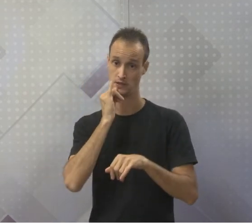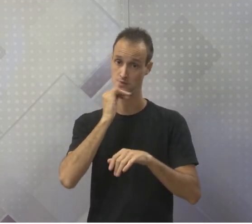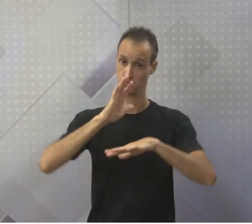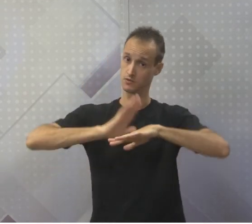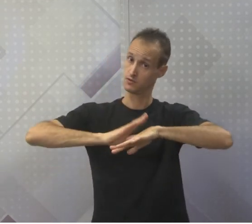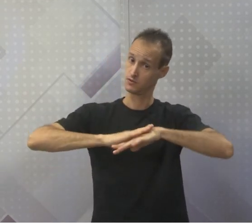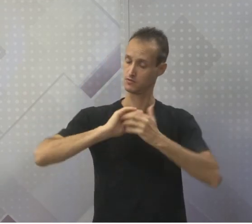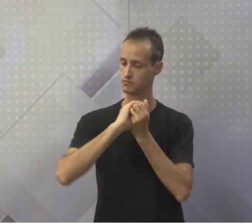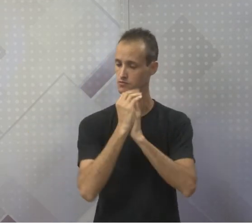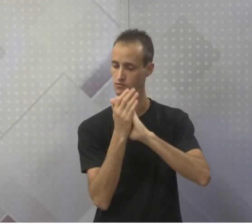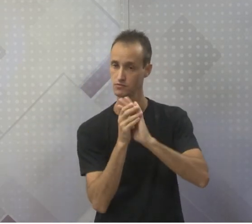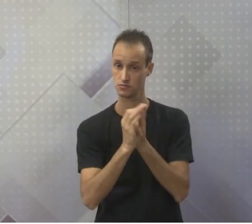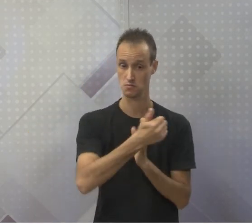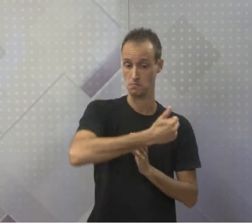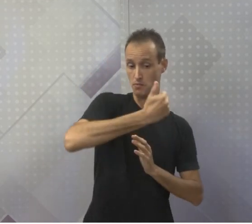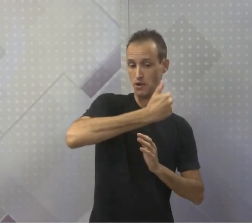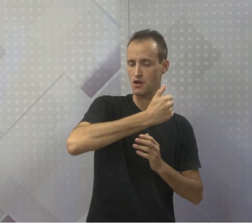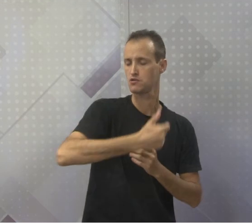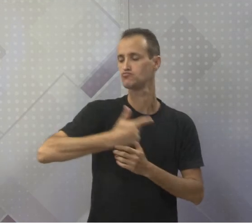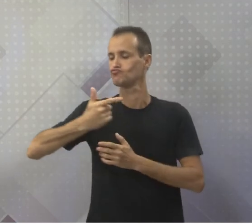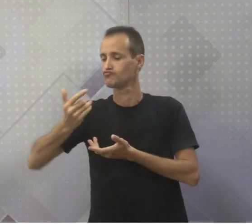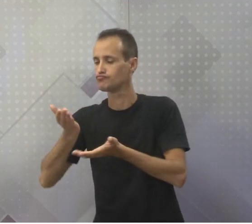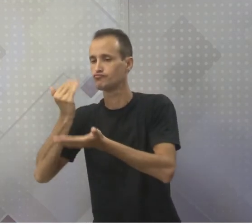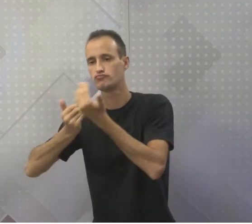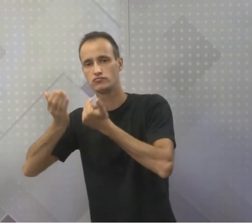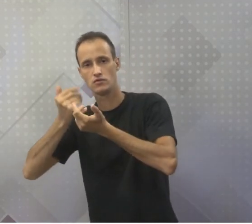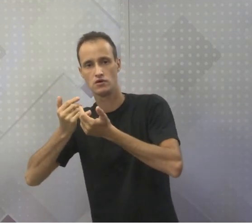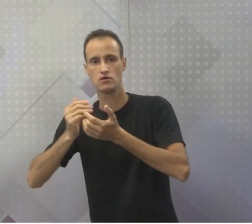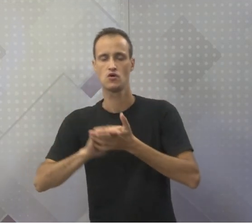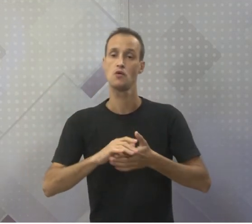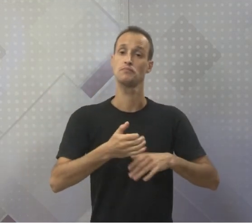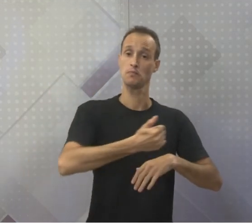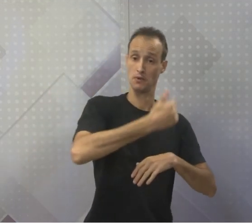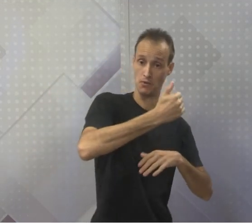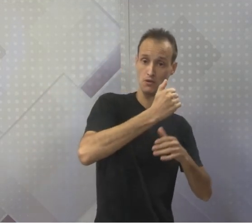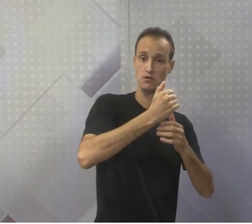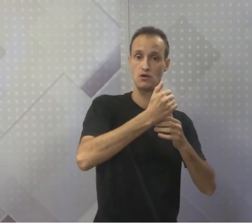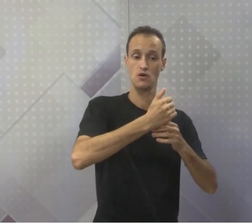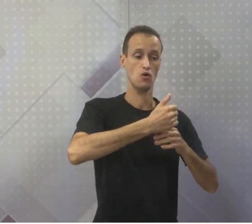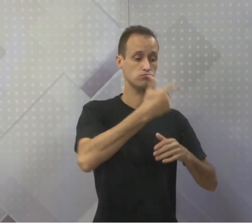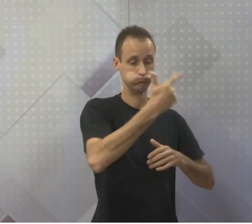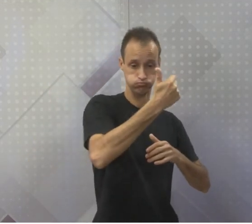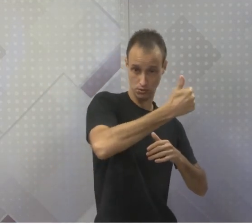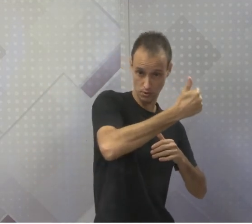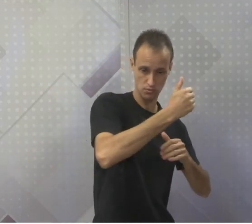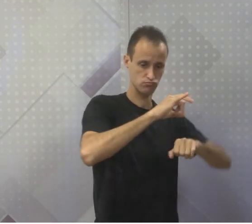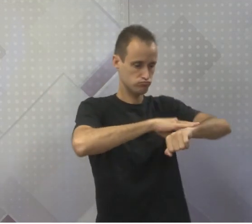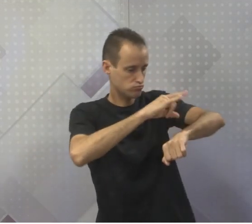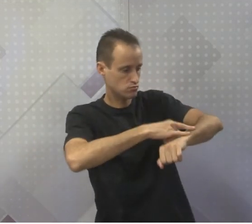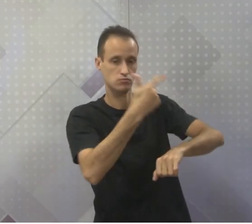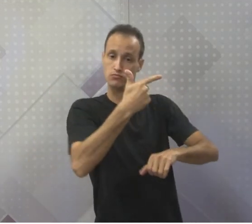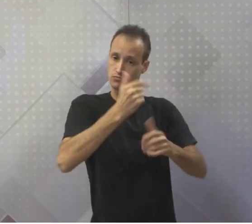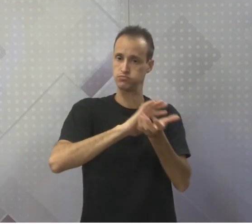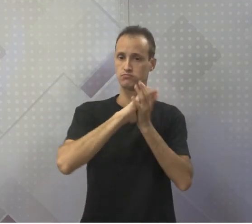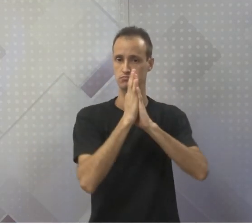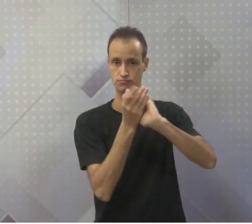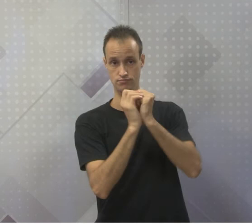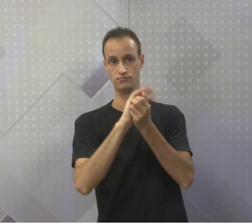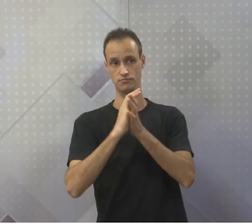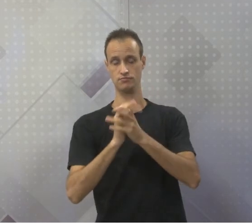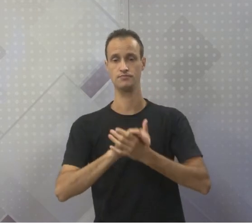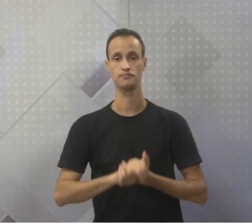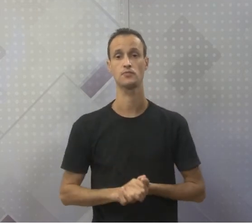as mãos antes de comer e após usar o banheiro, né? Ó, mais uma vez a gente fala